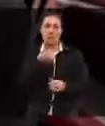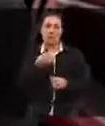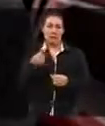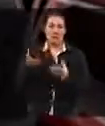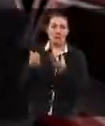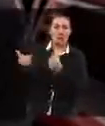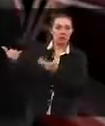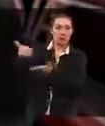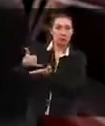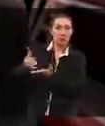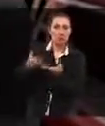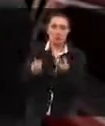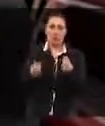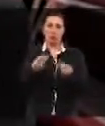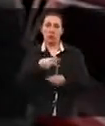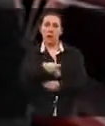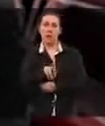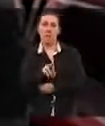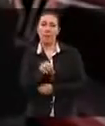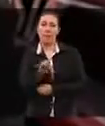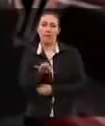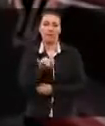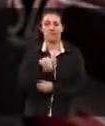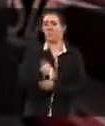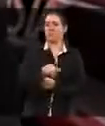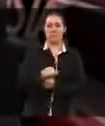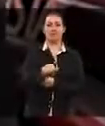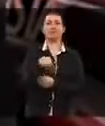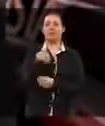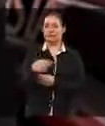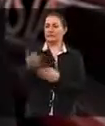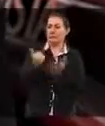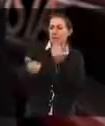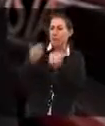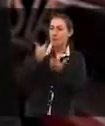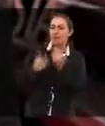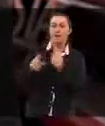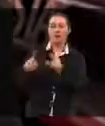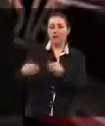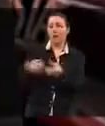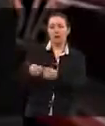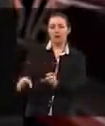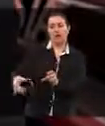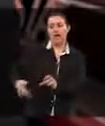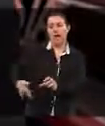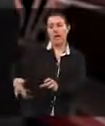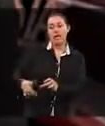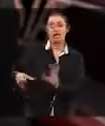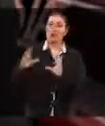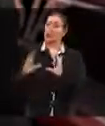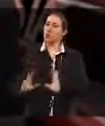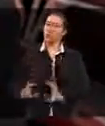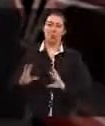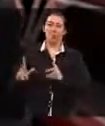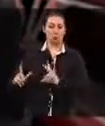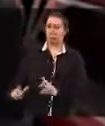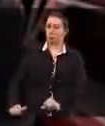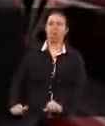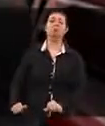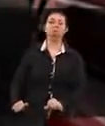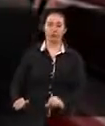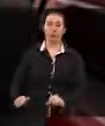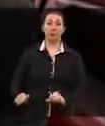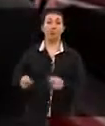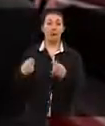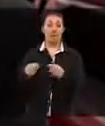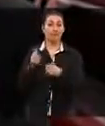gordura, excessos de proteína. A gente sabe que esse efeito, esse excesso é bem prejudicial para os nossos rins, para todo o nosso sistema, né?